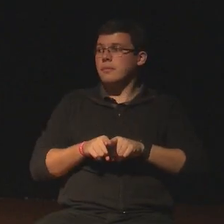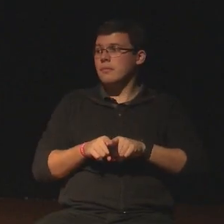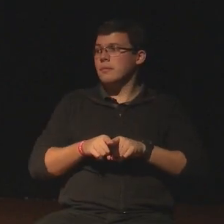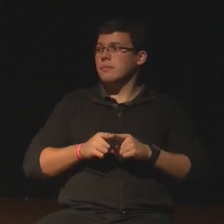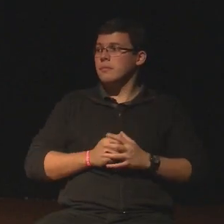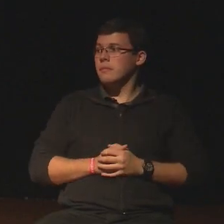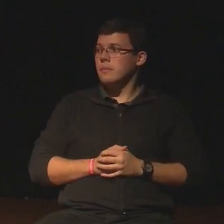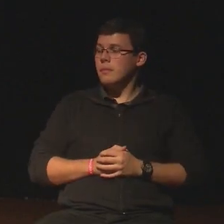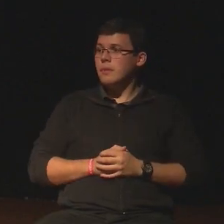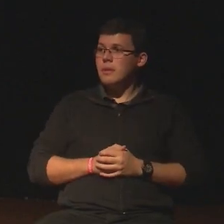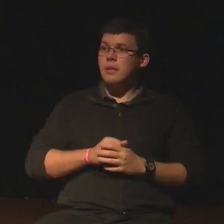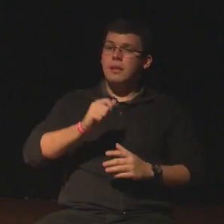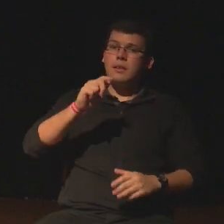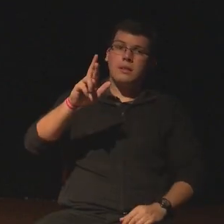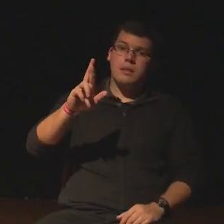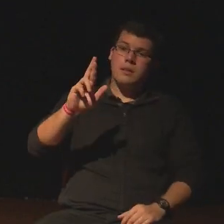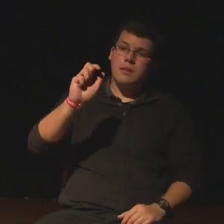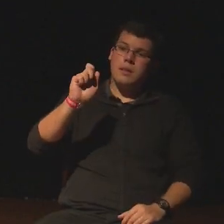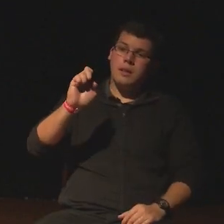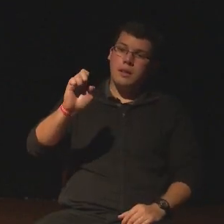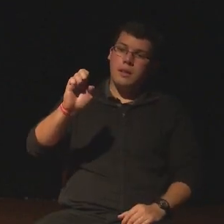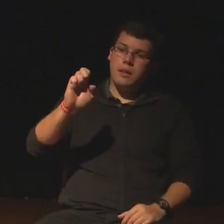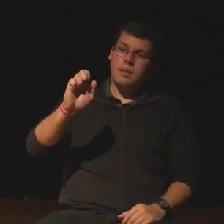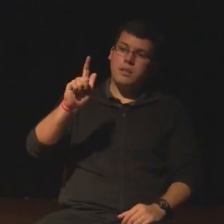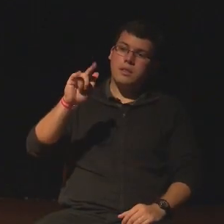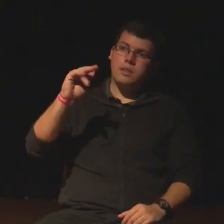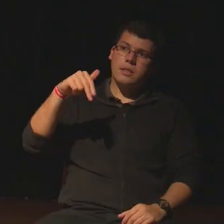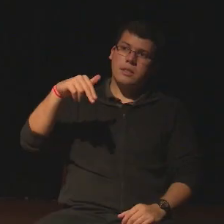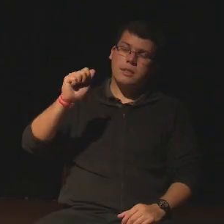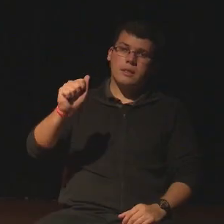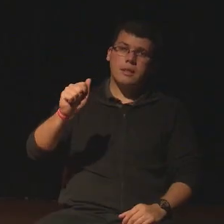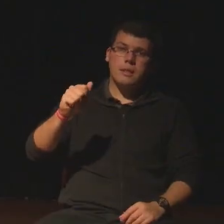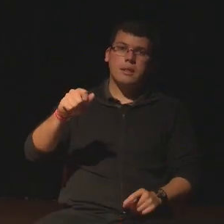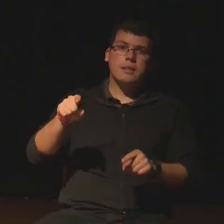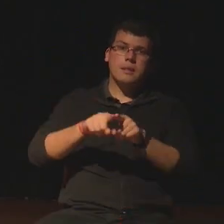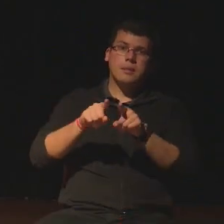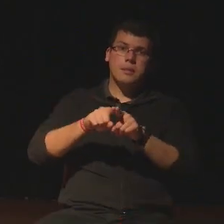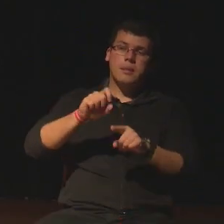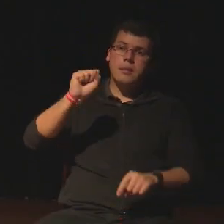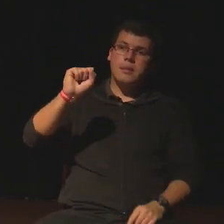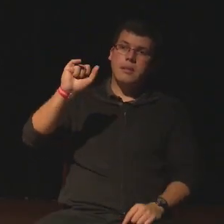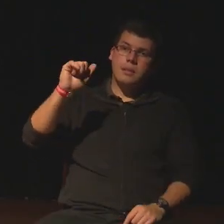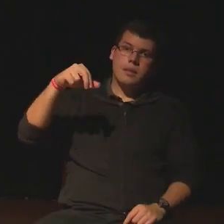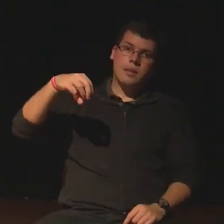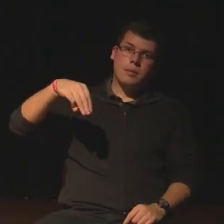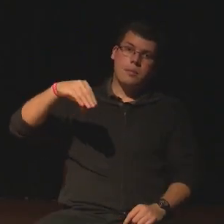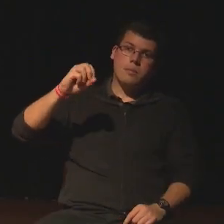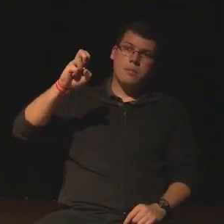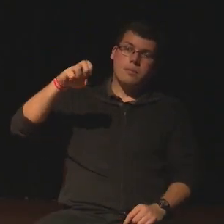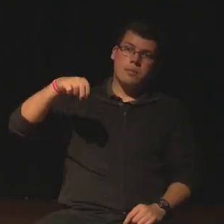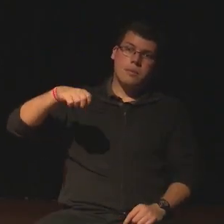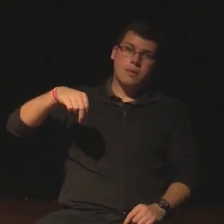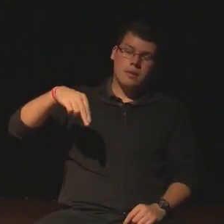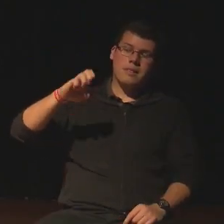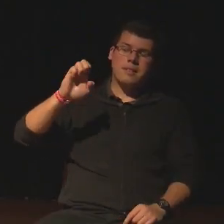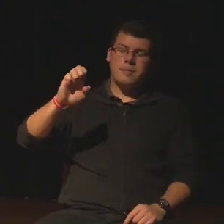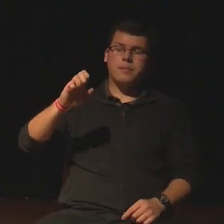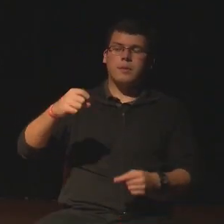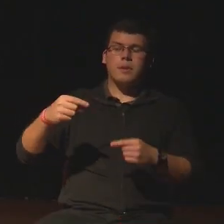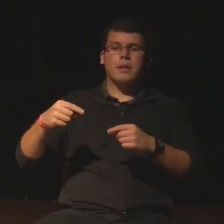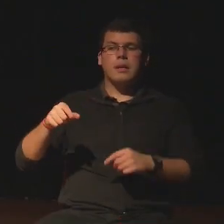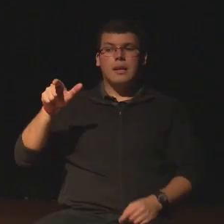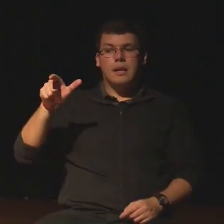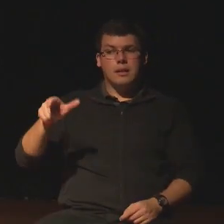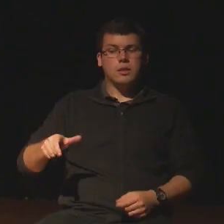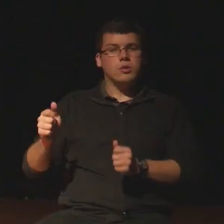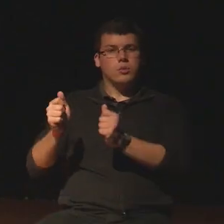Soares, e agradecer a presença da Simone Simões, que está aqui representando o subprefeito da Sé, que não pôde estar presente porque ele está numa